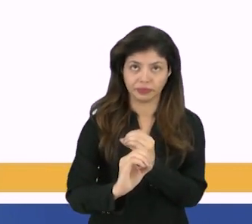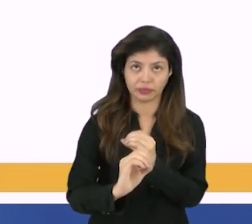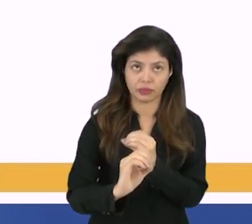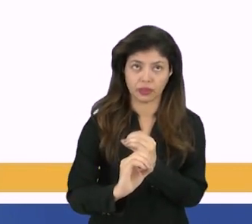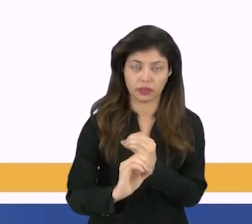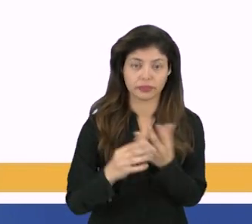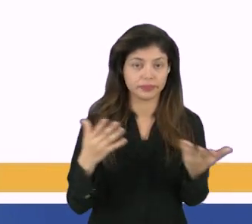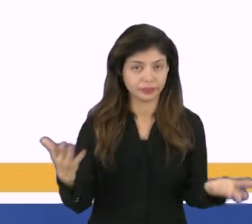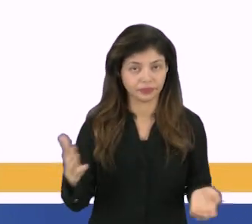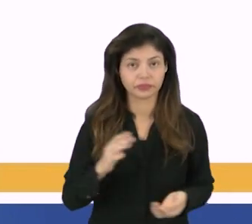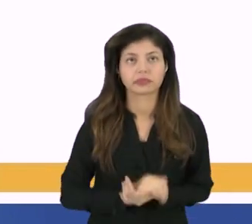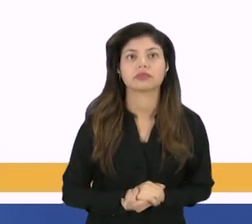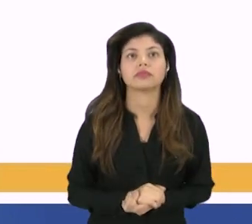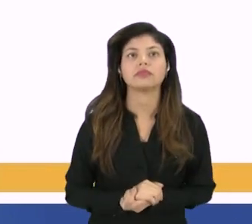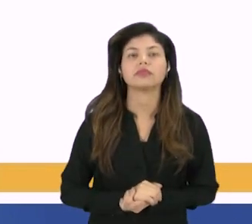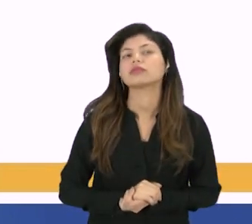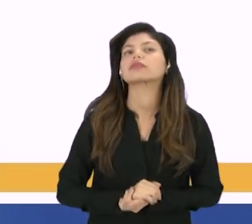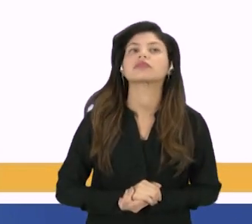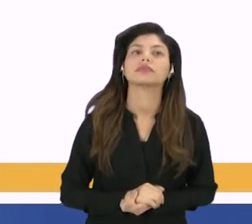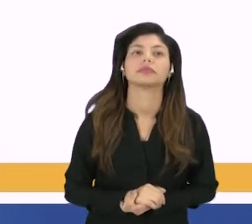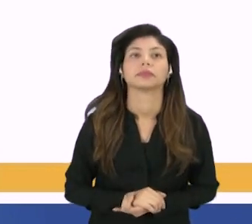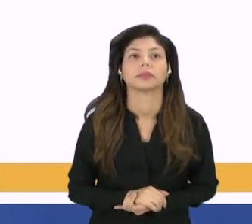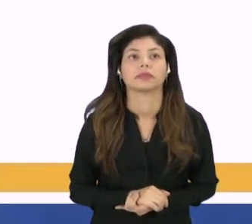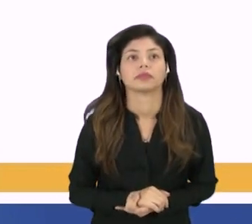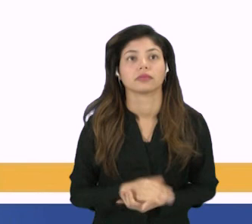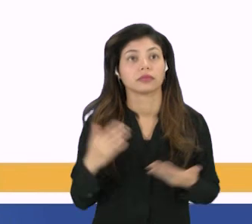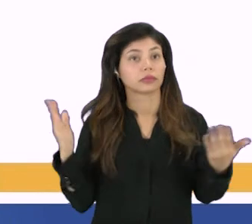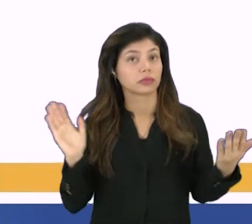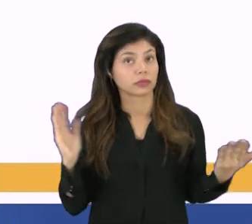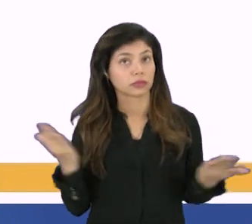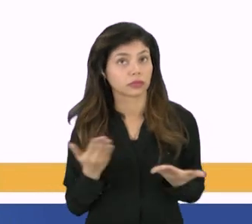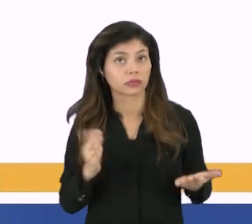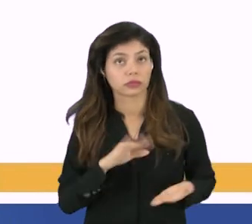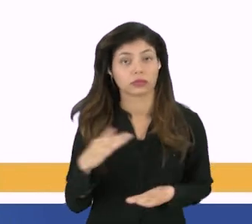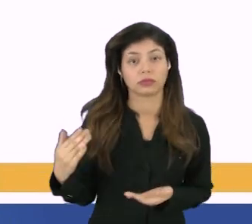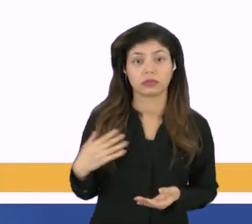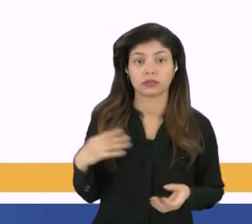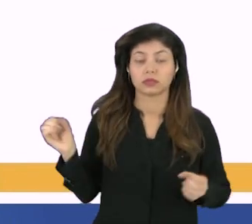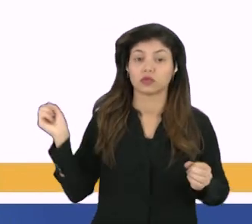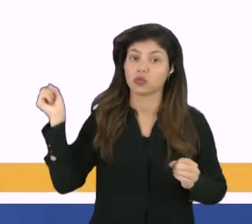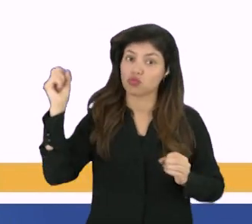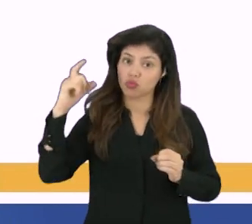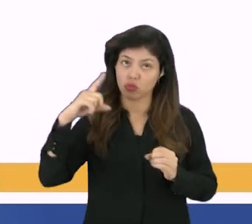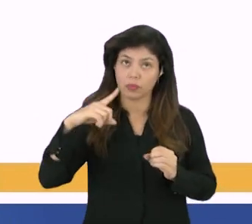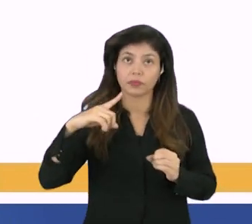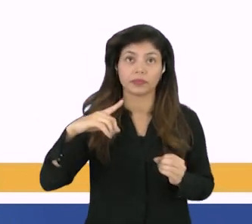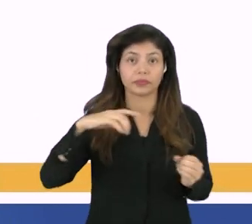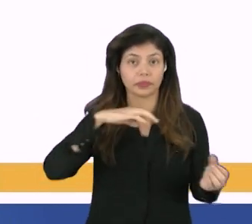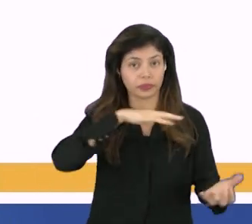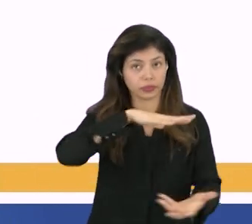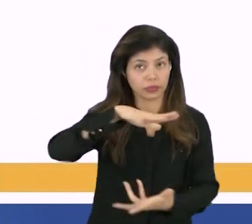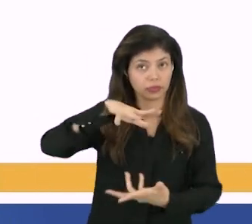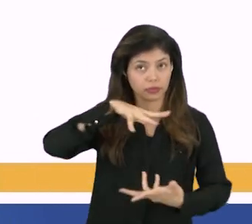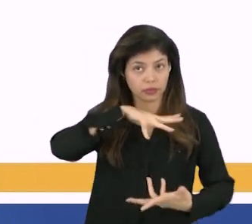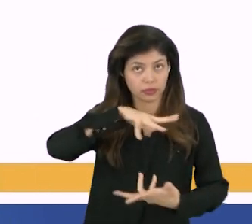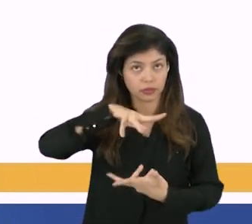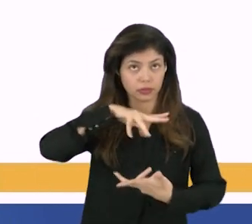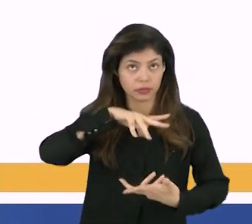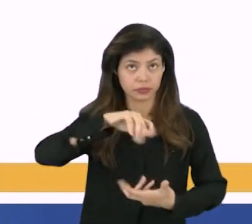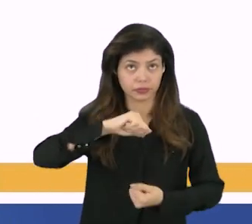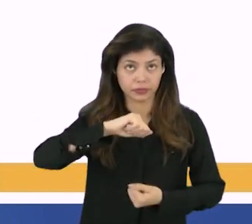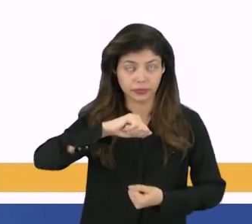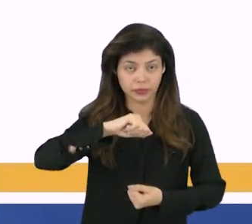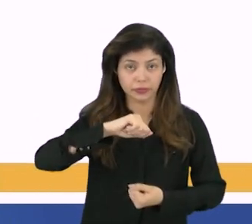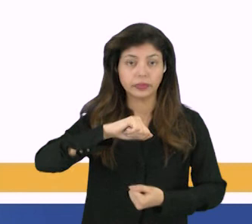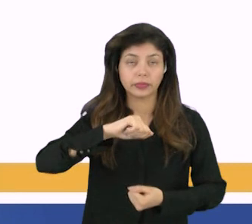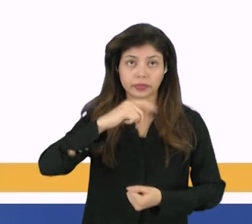aqui é a disposição do eclipse, tá? Agora, quando o eclipse for solar, pessoal, aí é outra história, tá? Nós temos